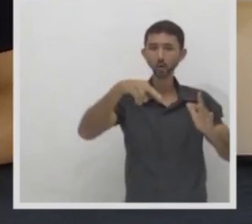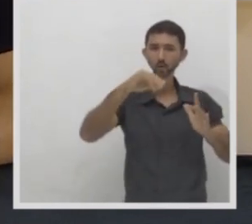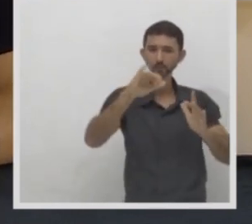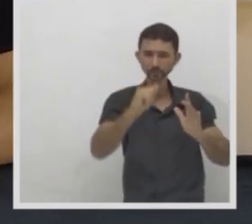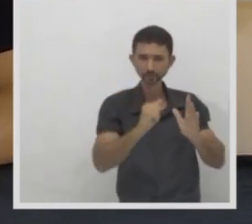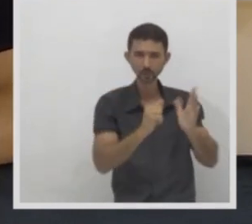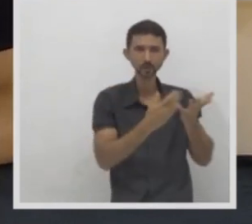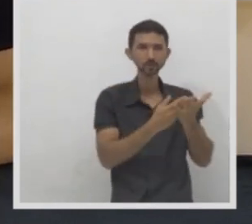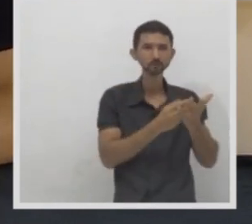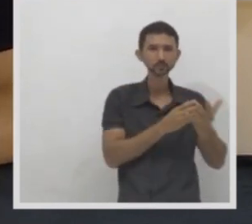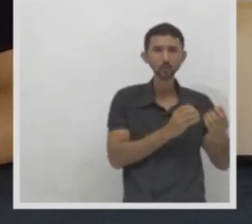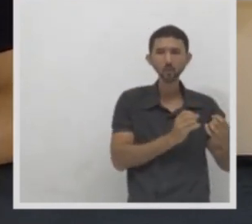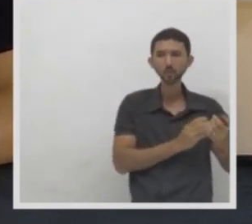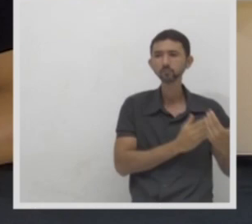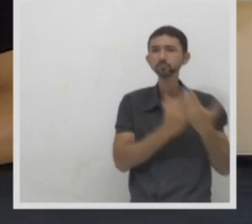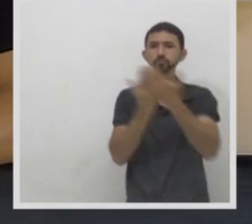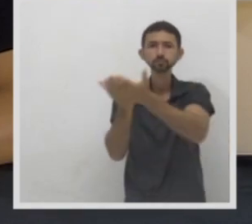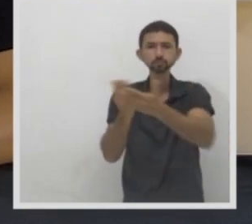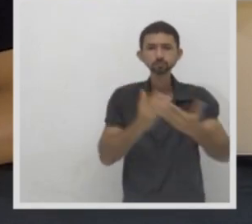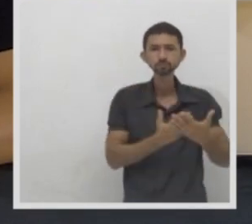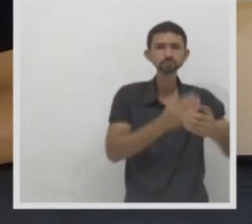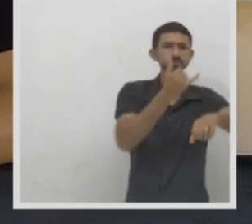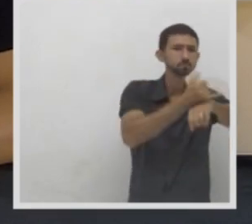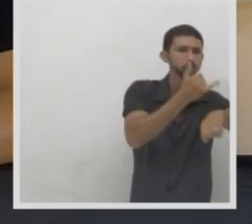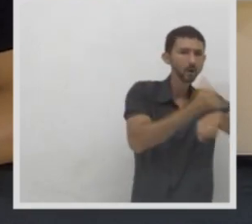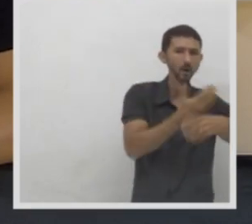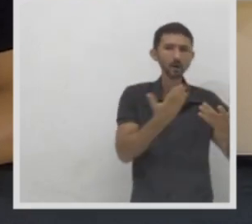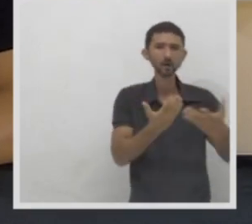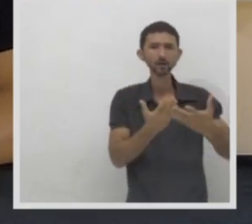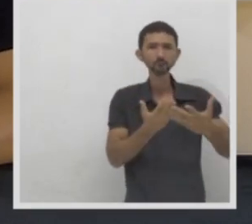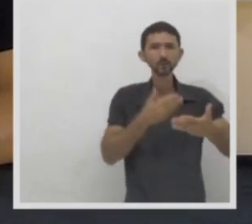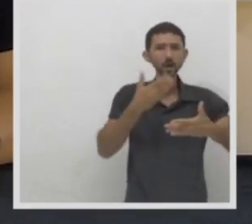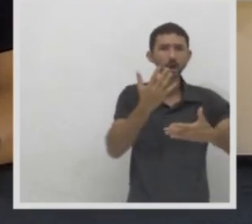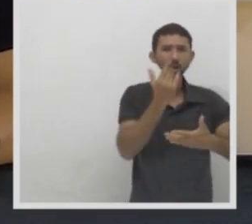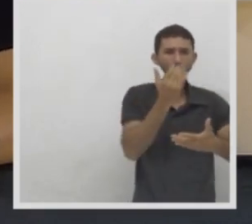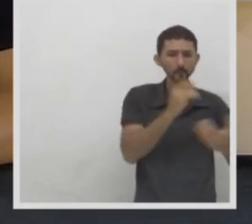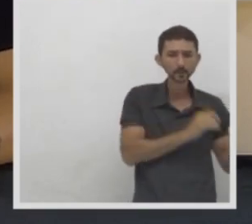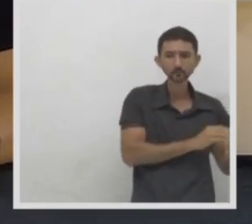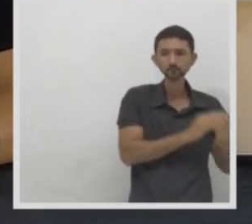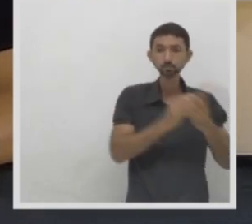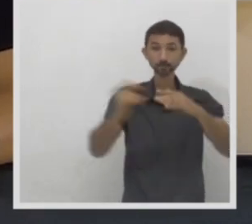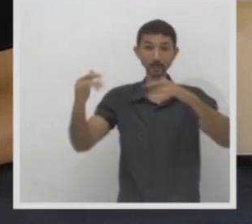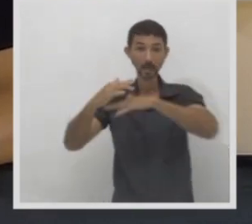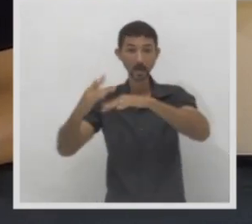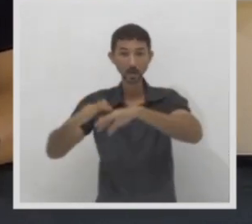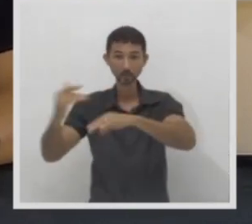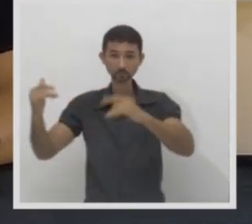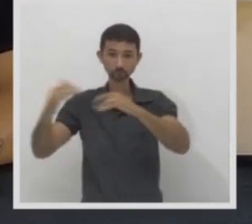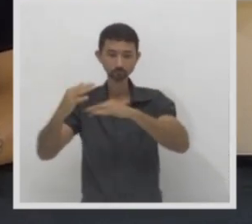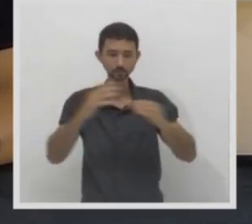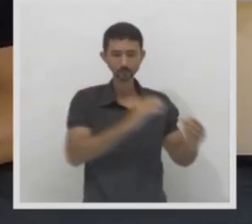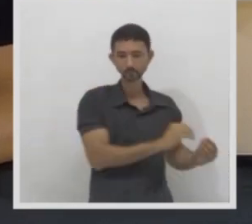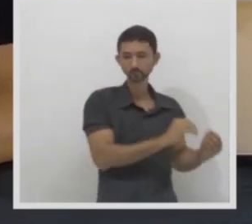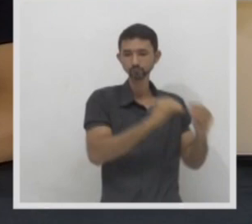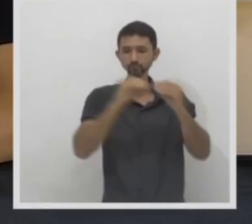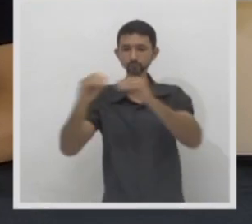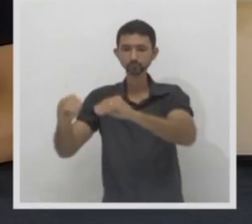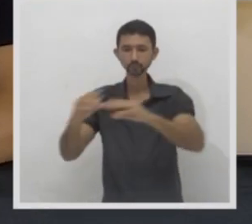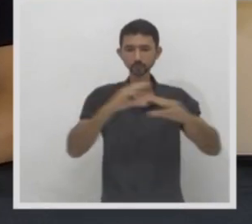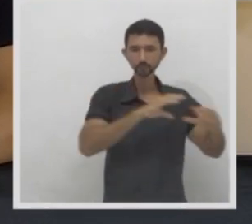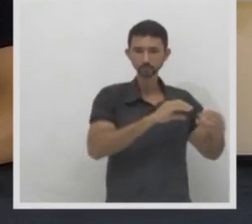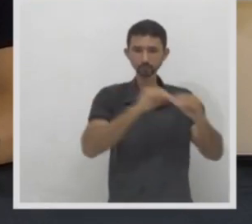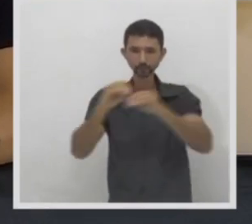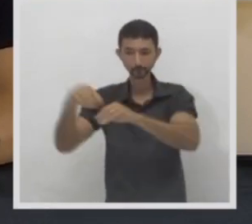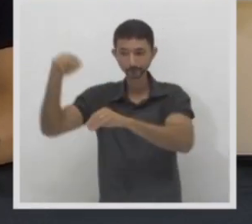exportar alimentos, exportar especiarias, tá, para as metrópoles. E as metrópoles vão transformar esses recursos